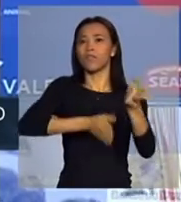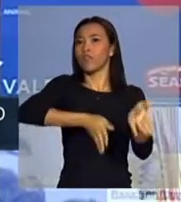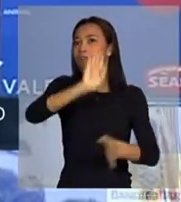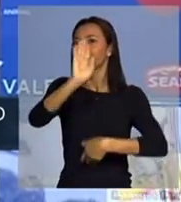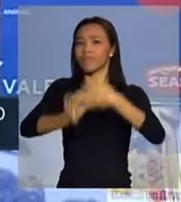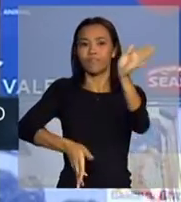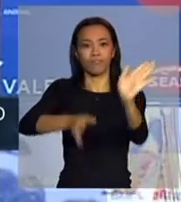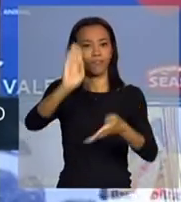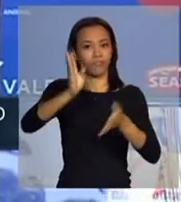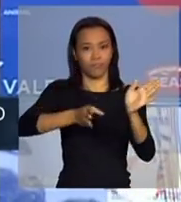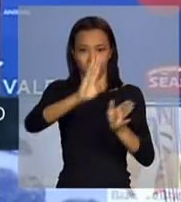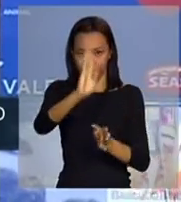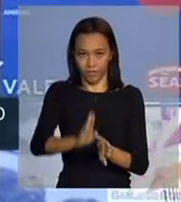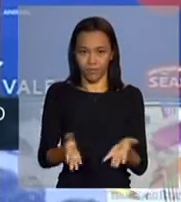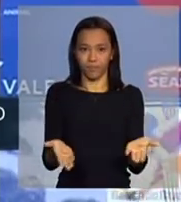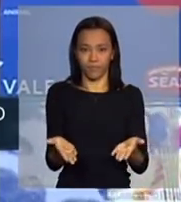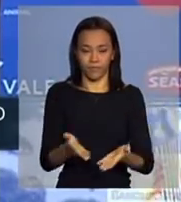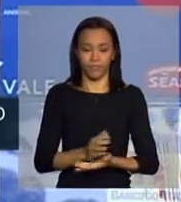hoje.